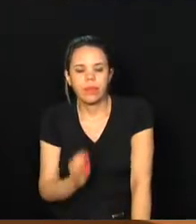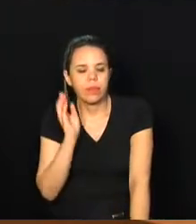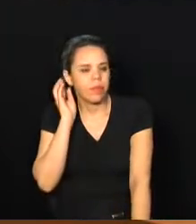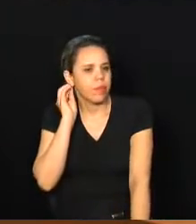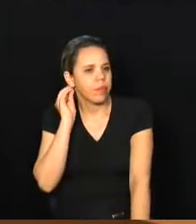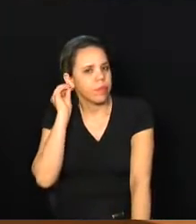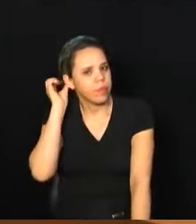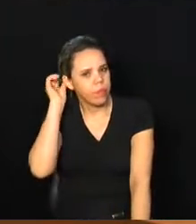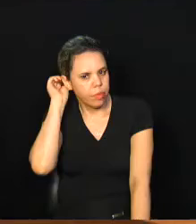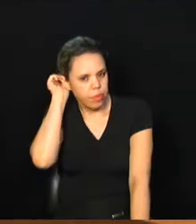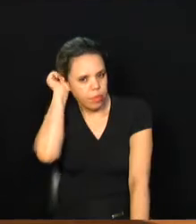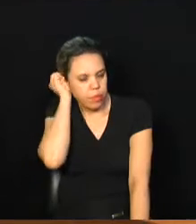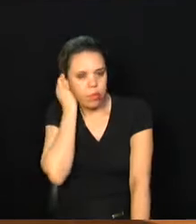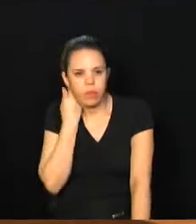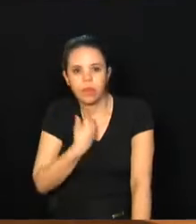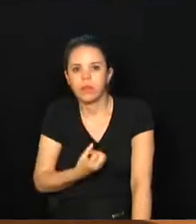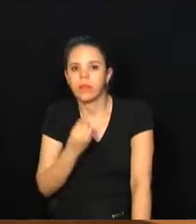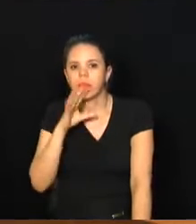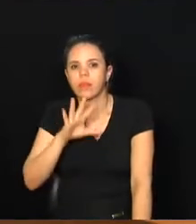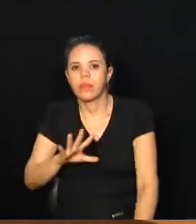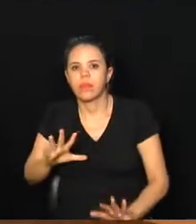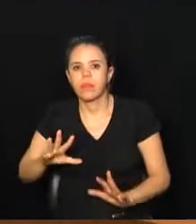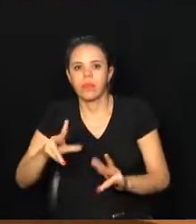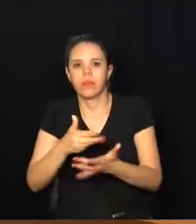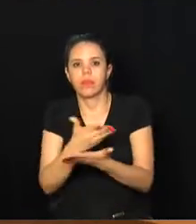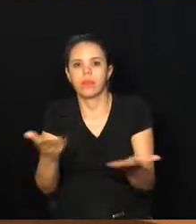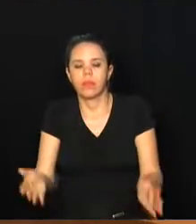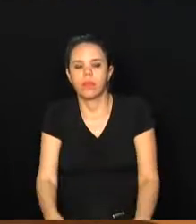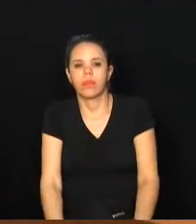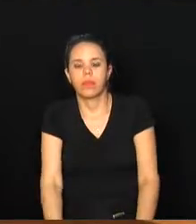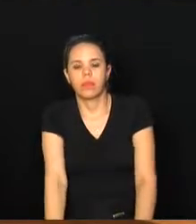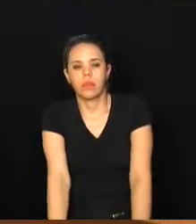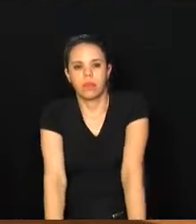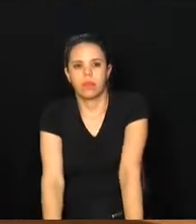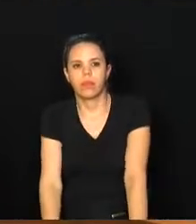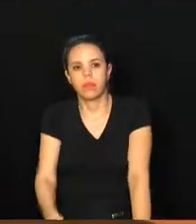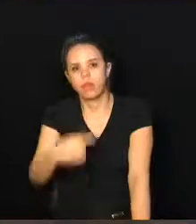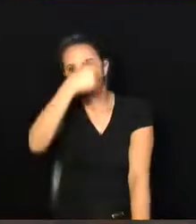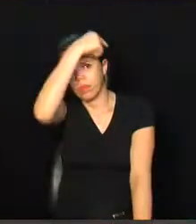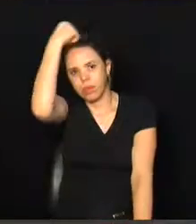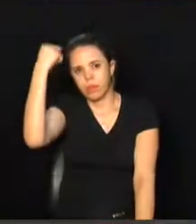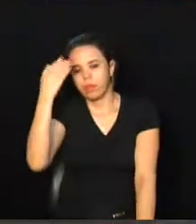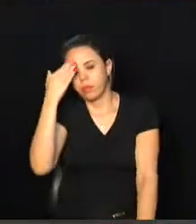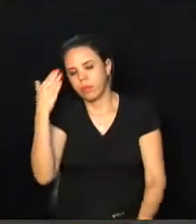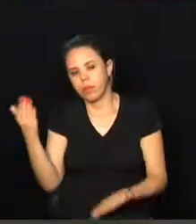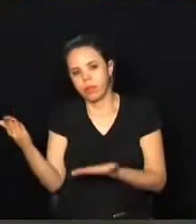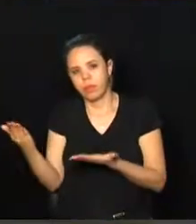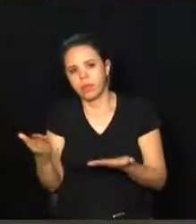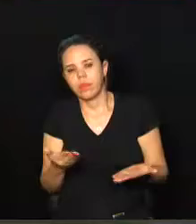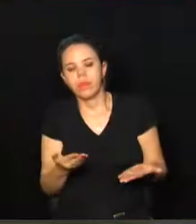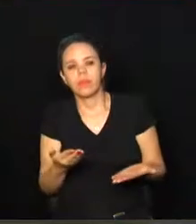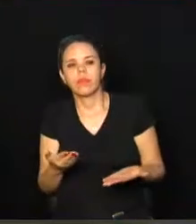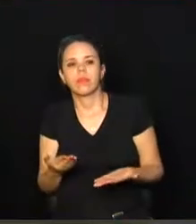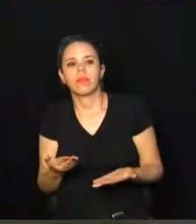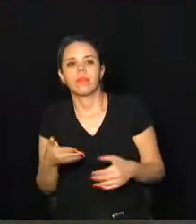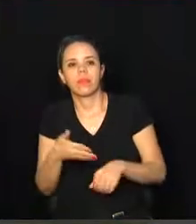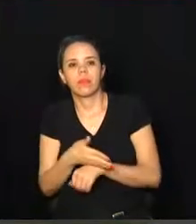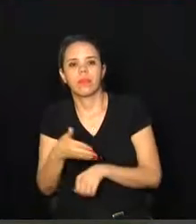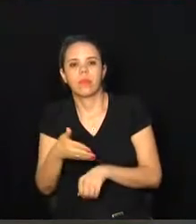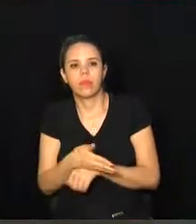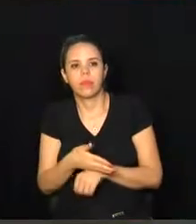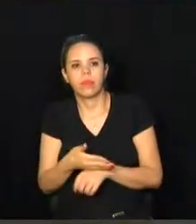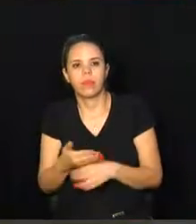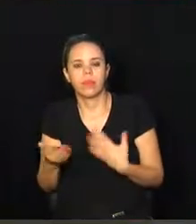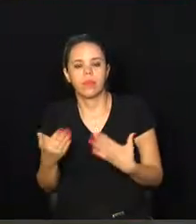Só apertar. Boa tarde a todos. Paulo, eu agradeço o convite, inclusive para participar da mesa,